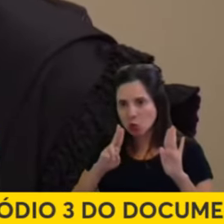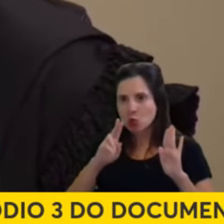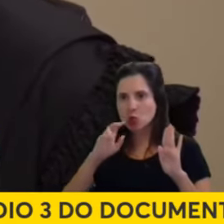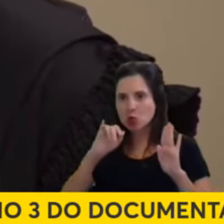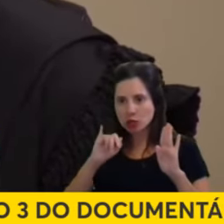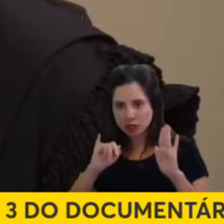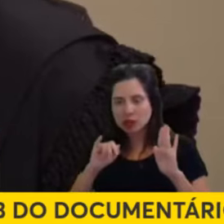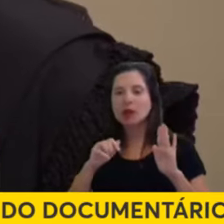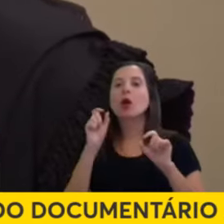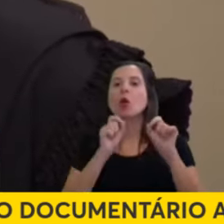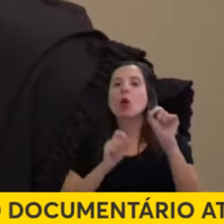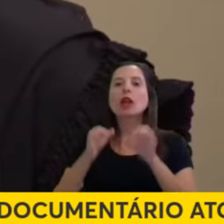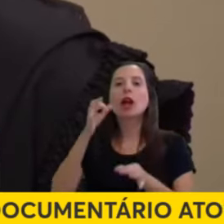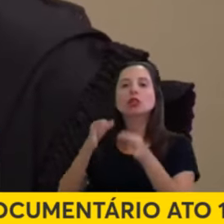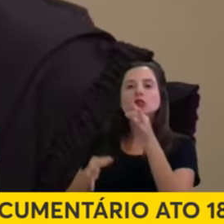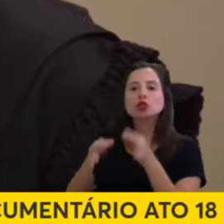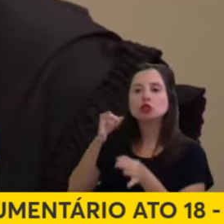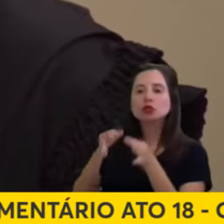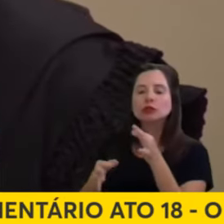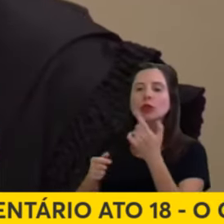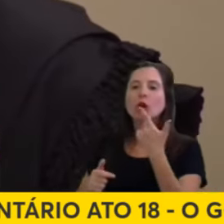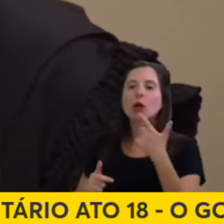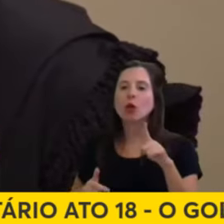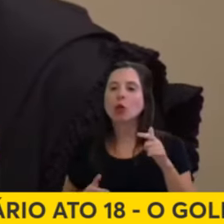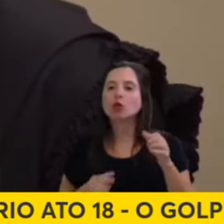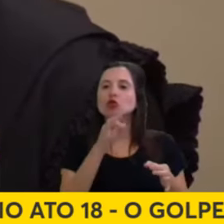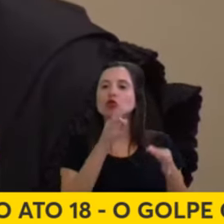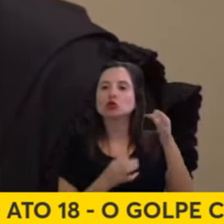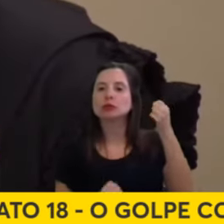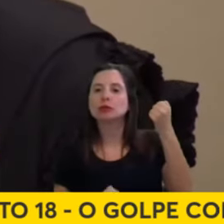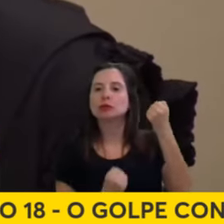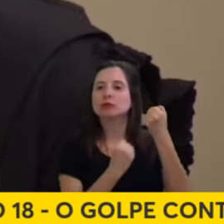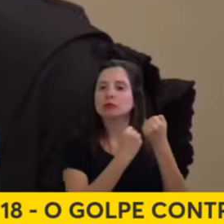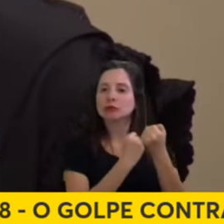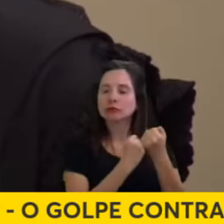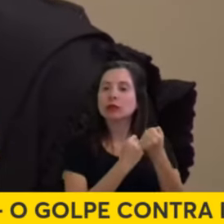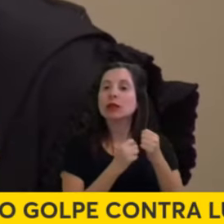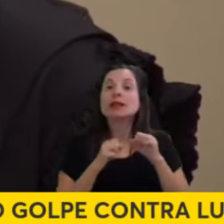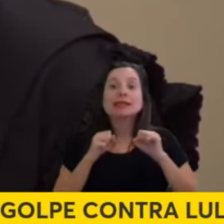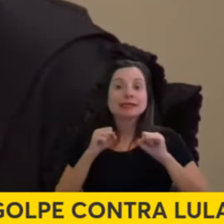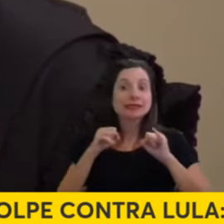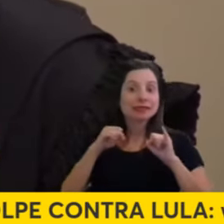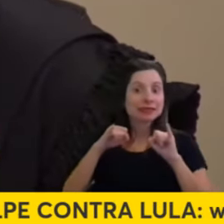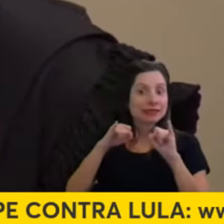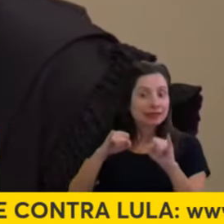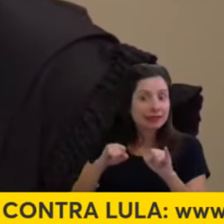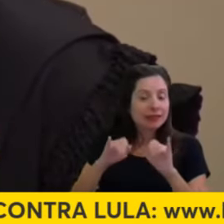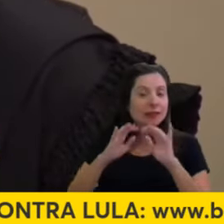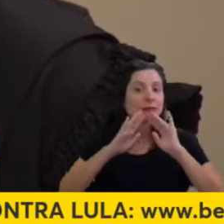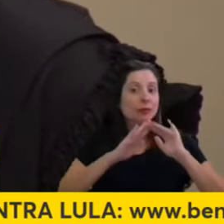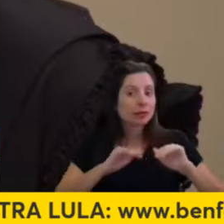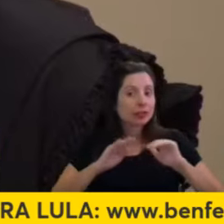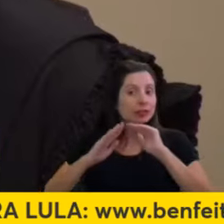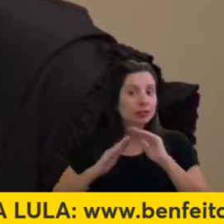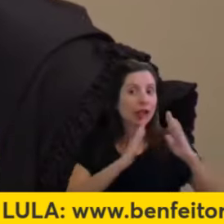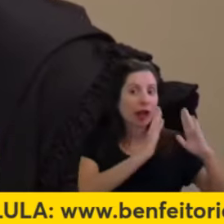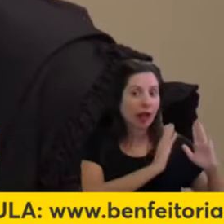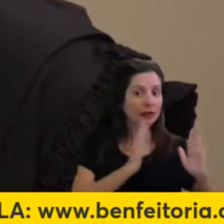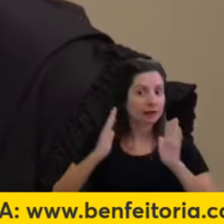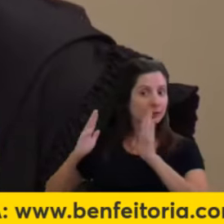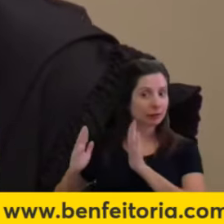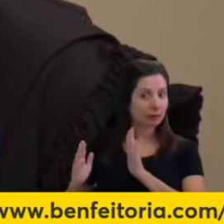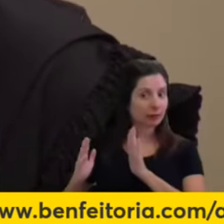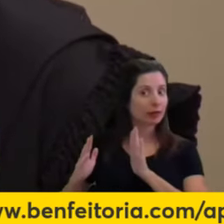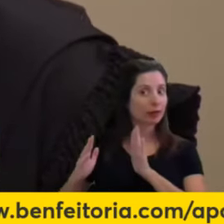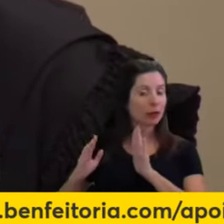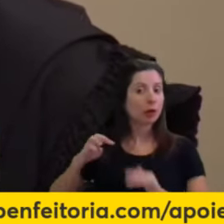Eleitoral ou pela juíza ou pelo Juiz Auxiliar por ocasião do julgamento caso assim o requeiram as partes ou o Ministério Público eleitoral em